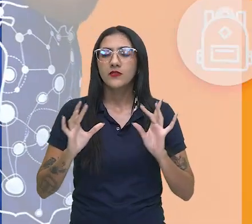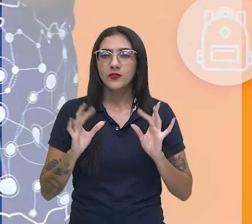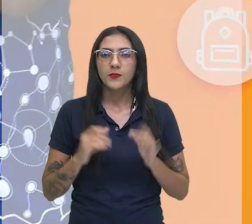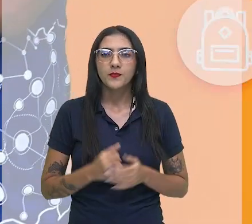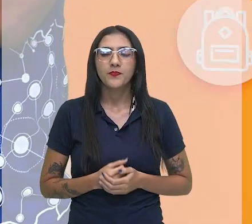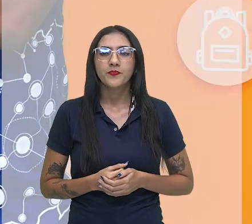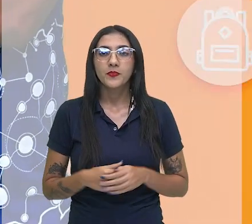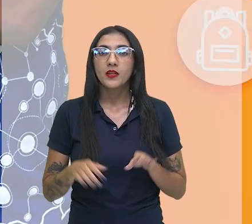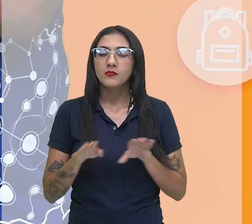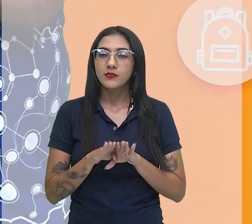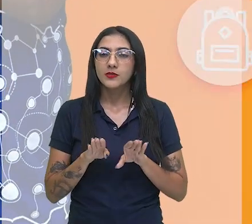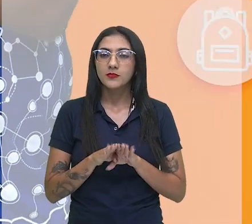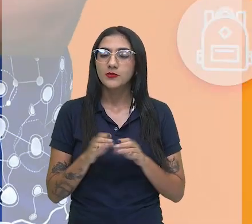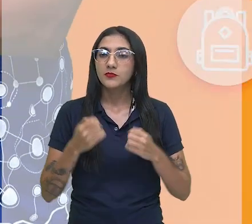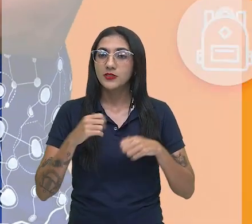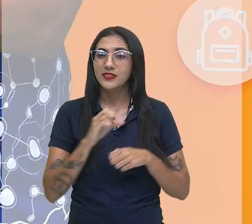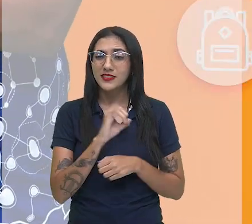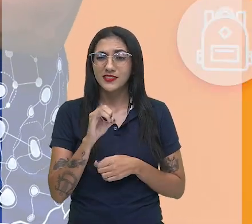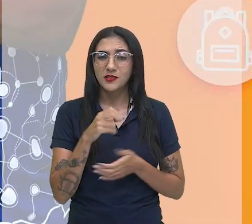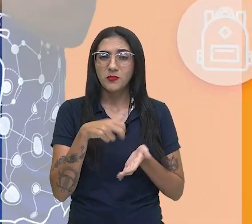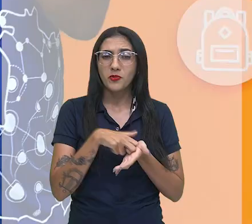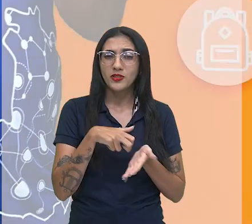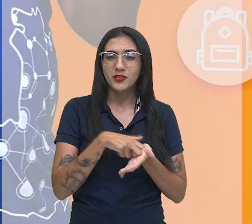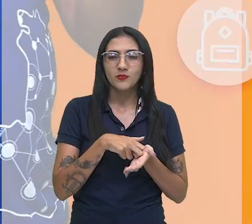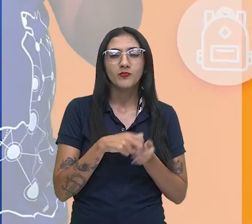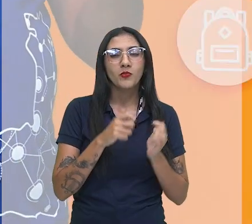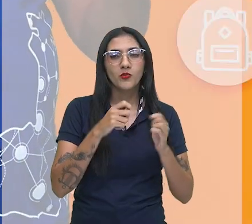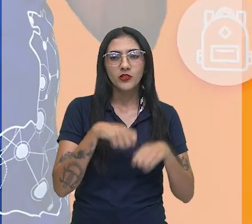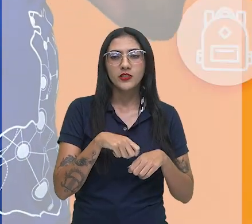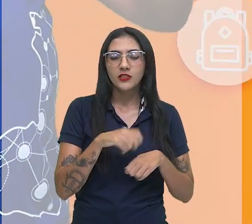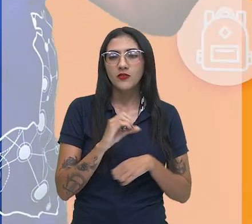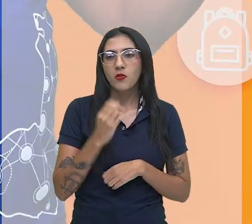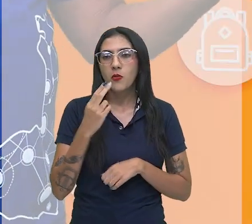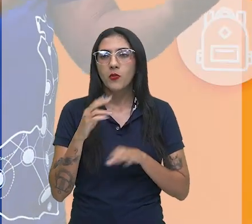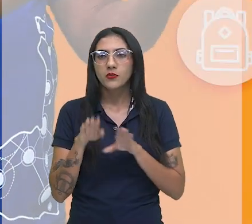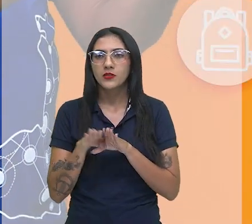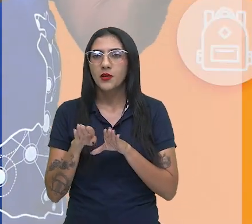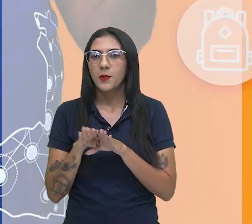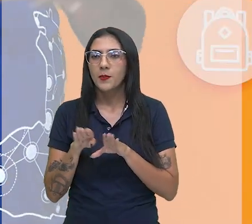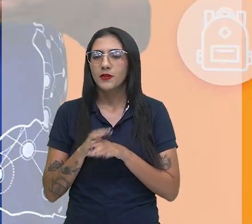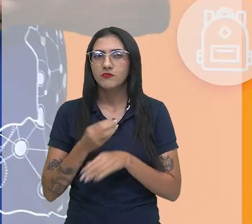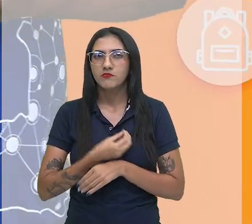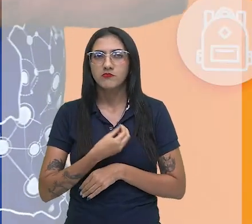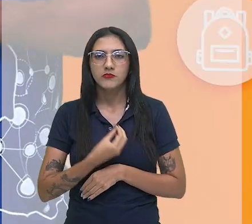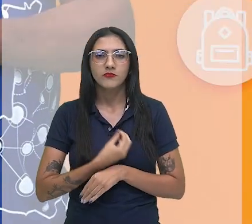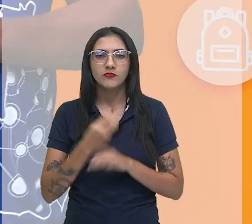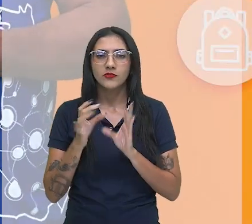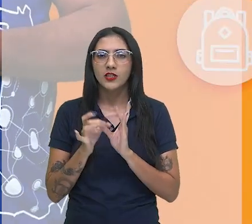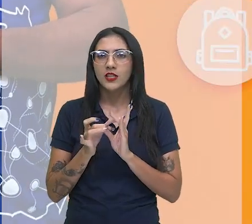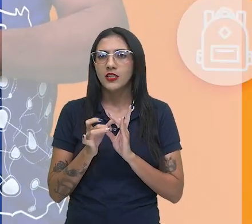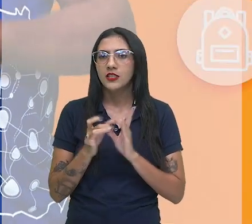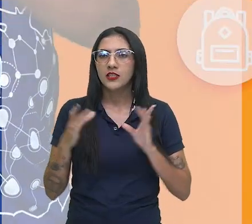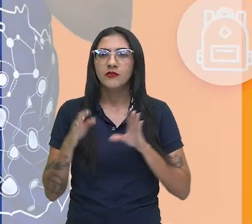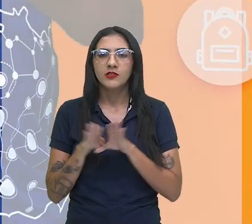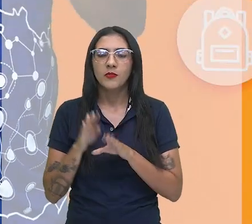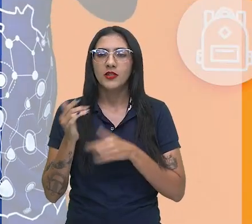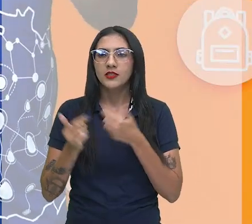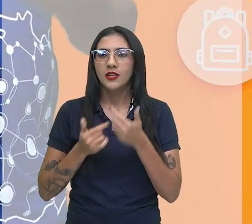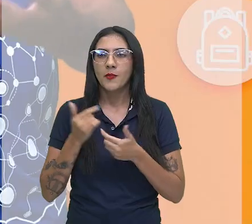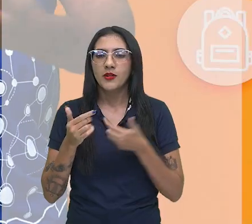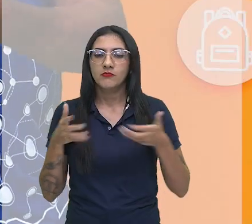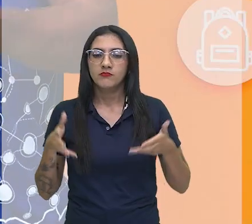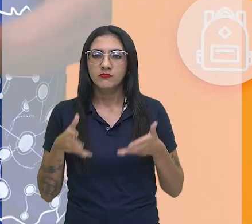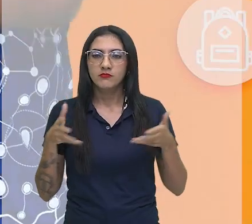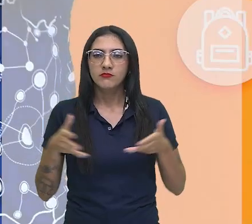também, quando tem que ser punido, tem que ser punido. Quando tem que ser, né, viver a sua vida trabalhando em prol